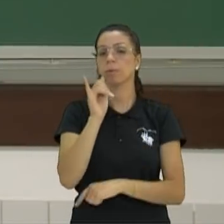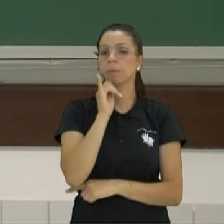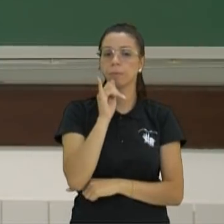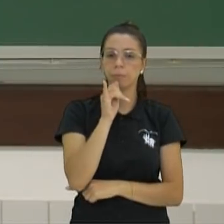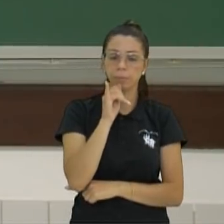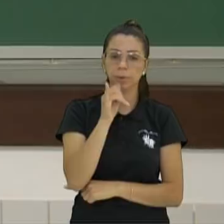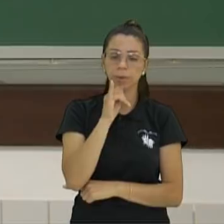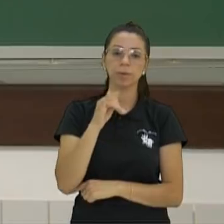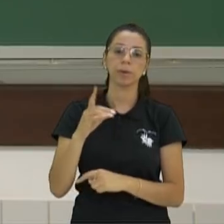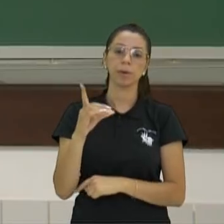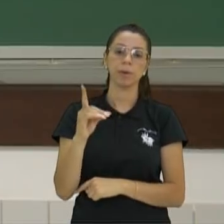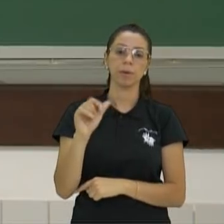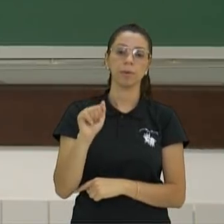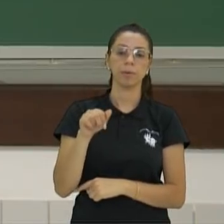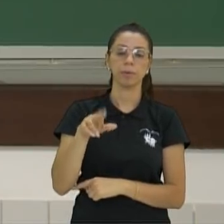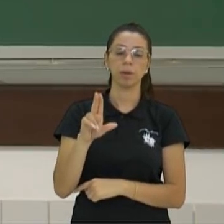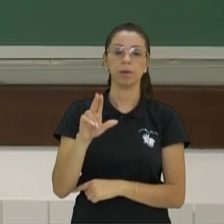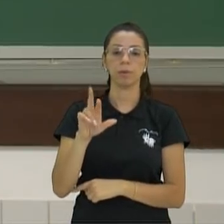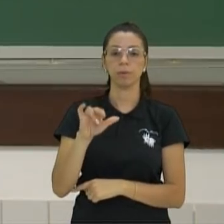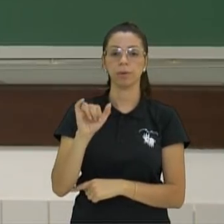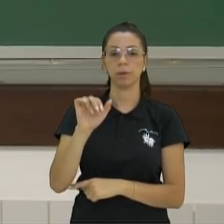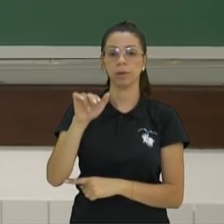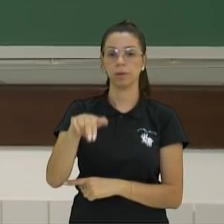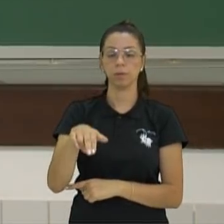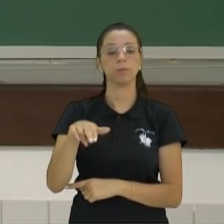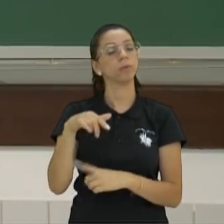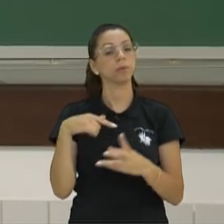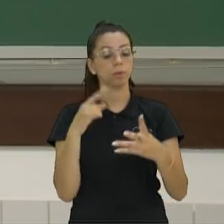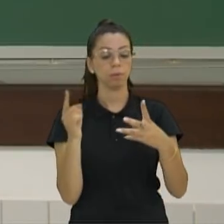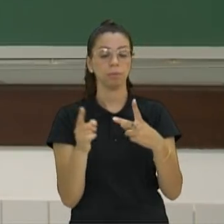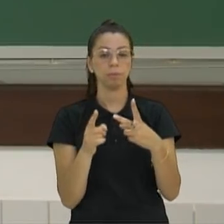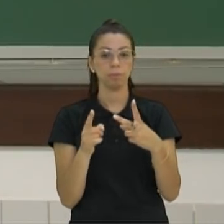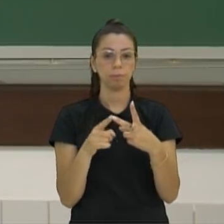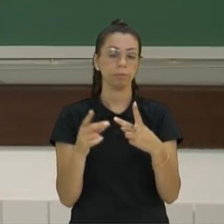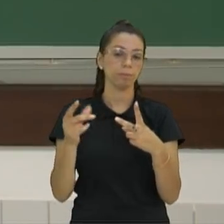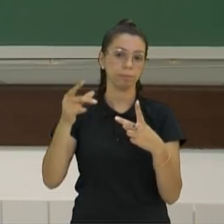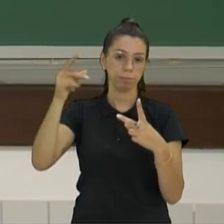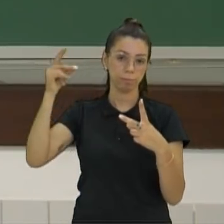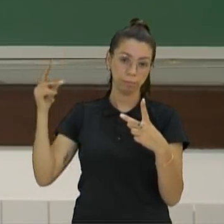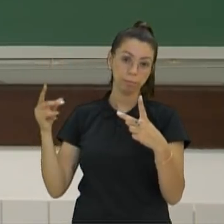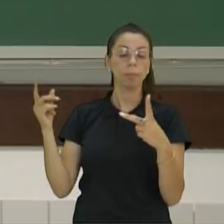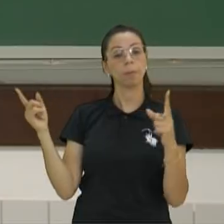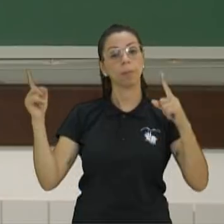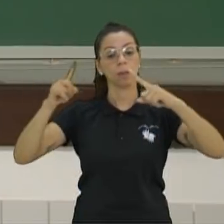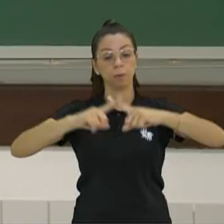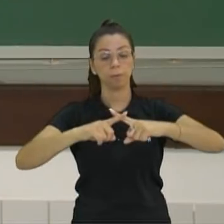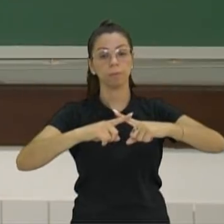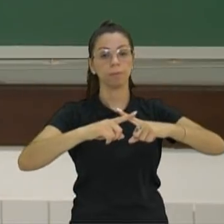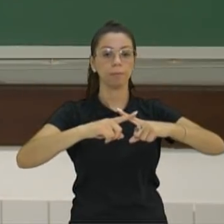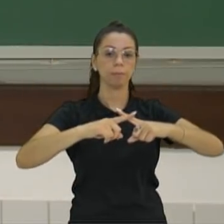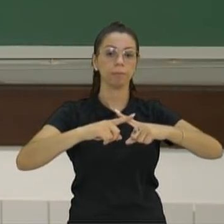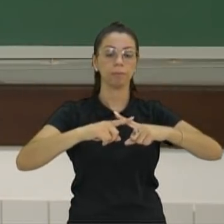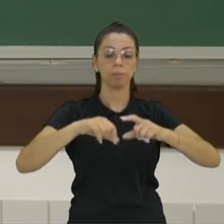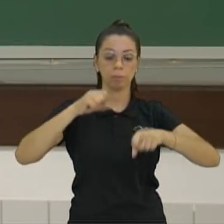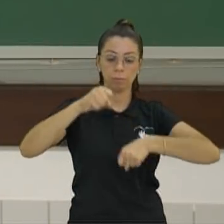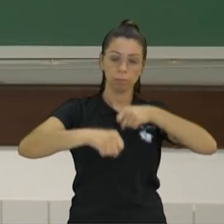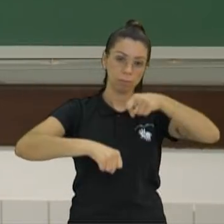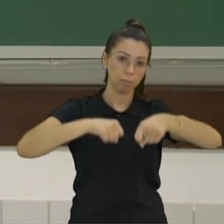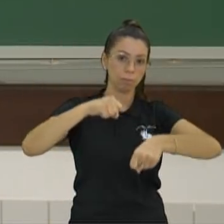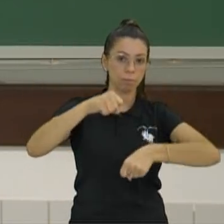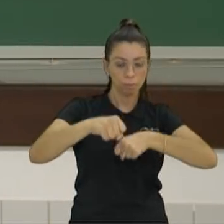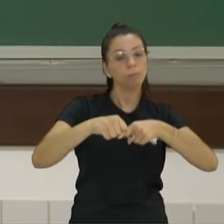o downhill. Há alguns anos atrás, existiu, né, uma competição de mountain bike